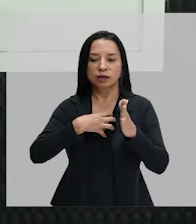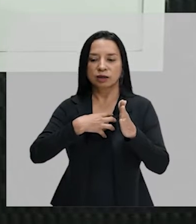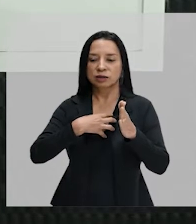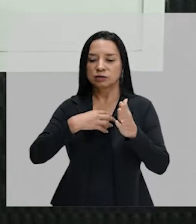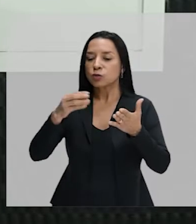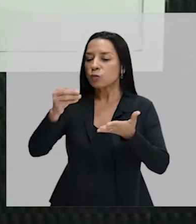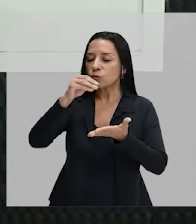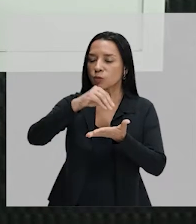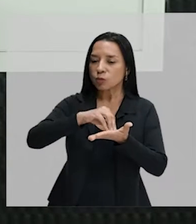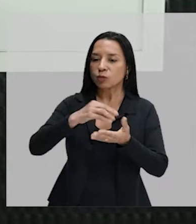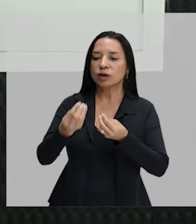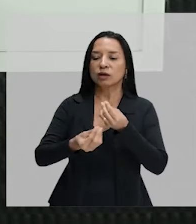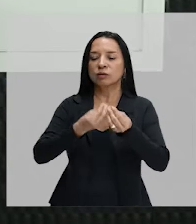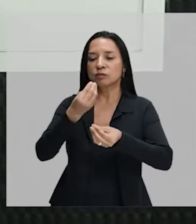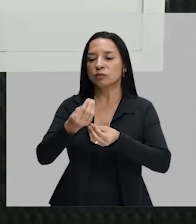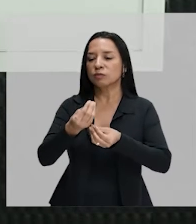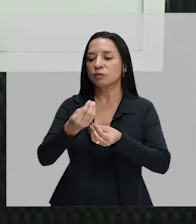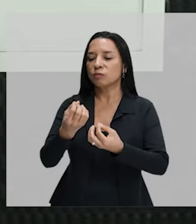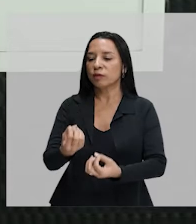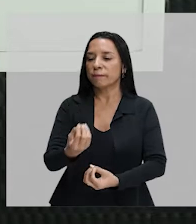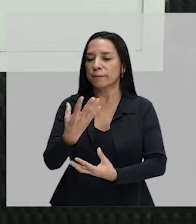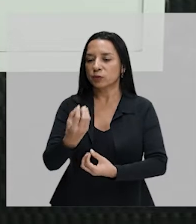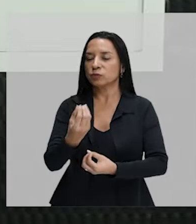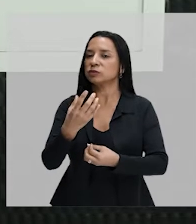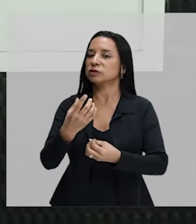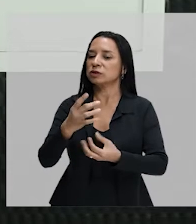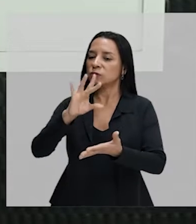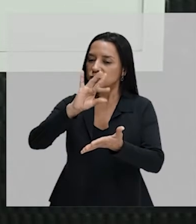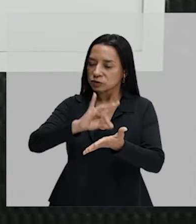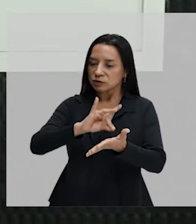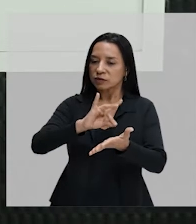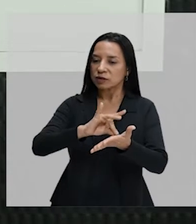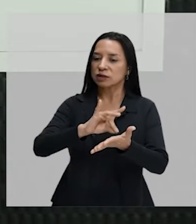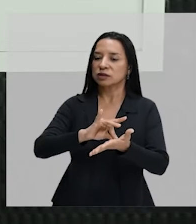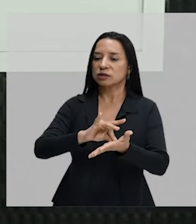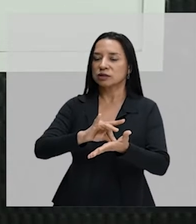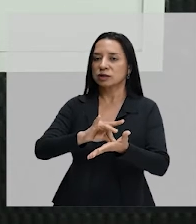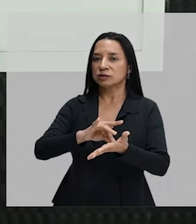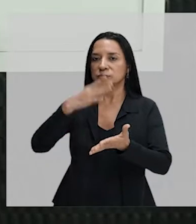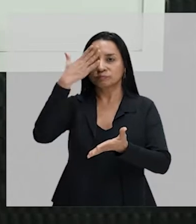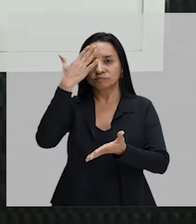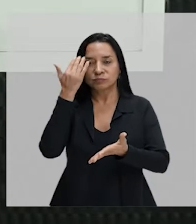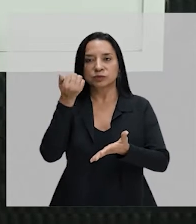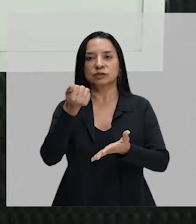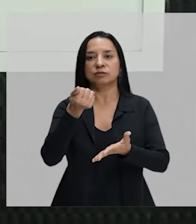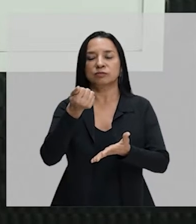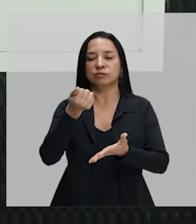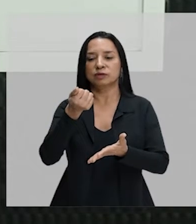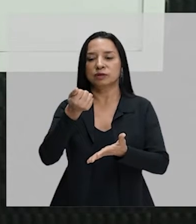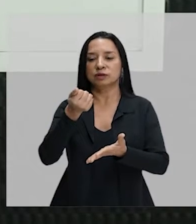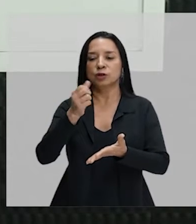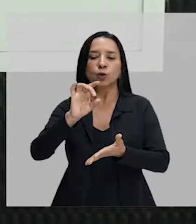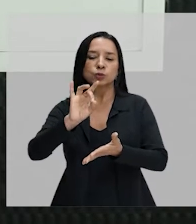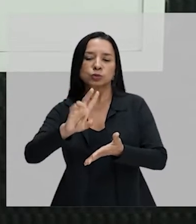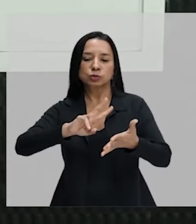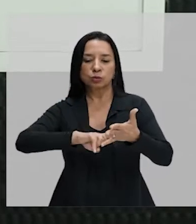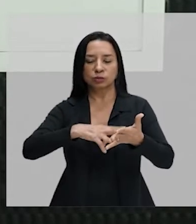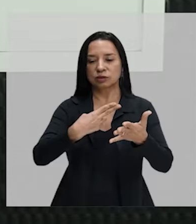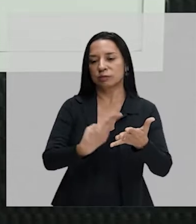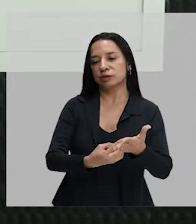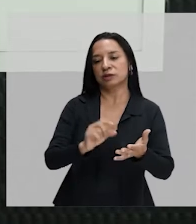conhecimento e saber. Tá? Não é uma mera interpretação, é a apreensão da